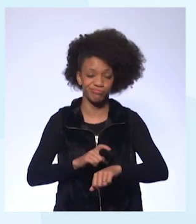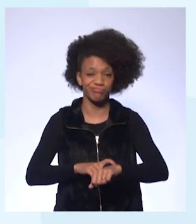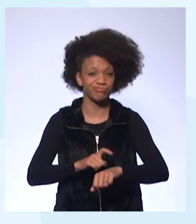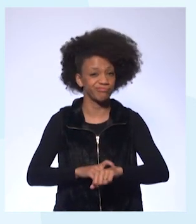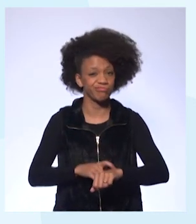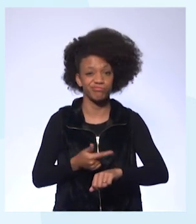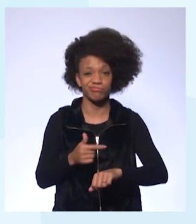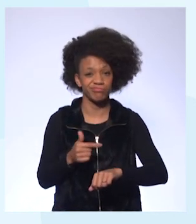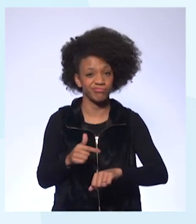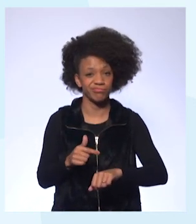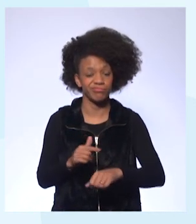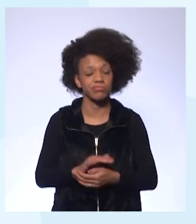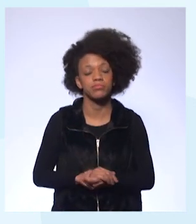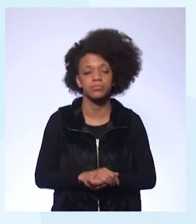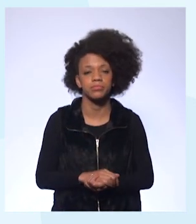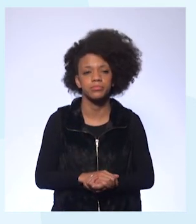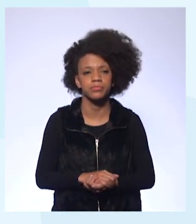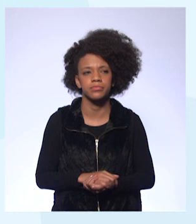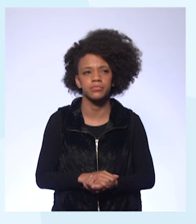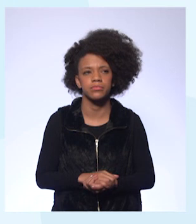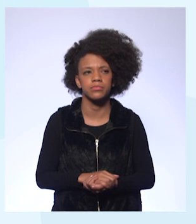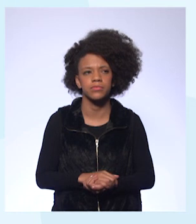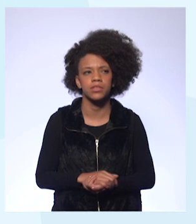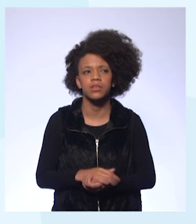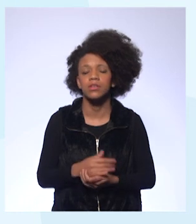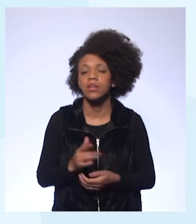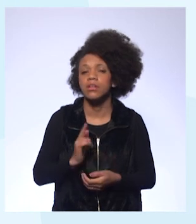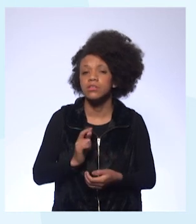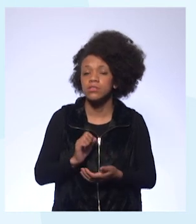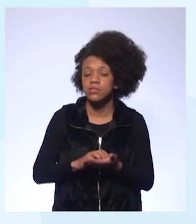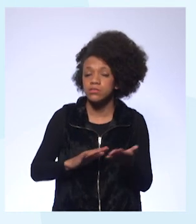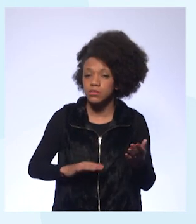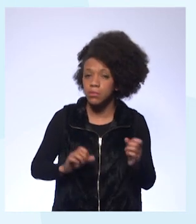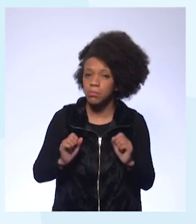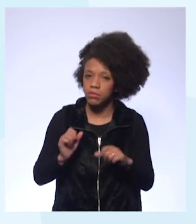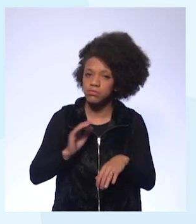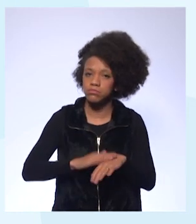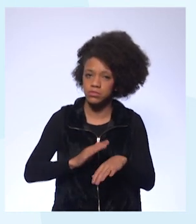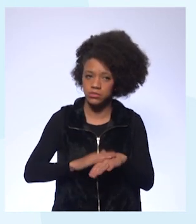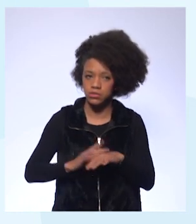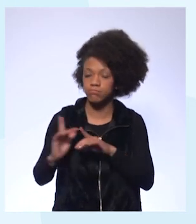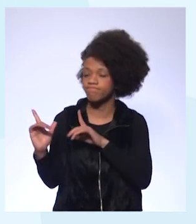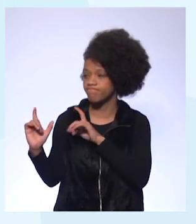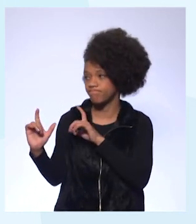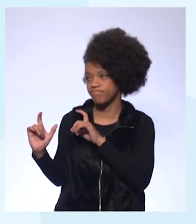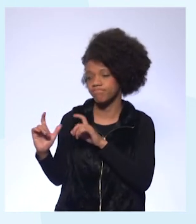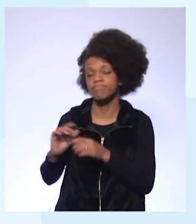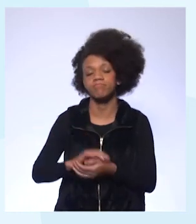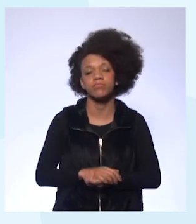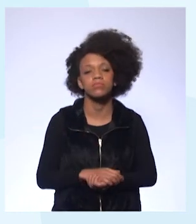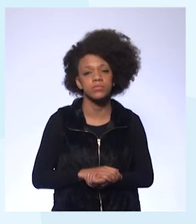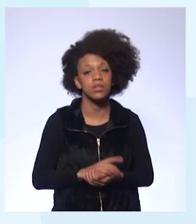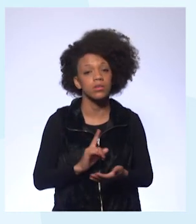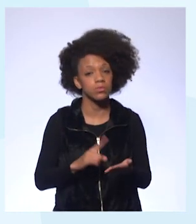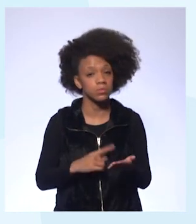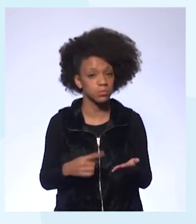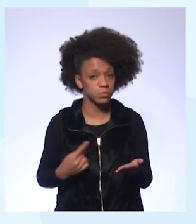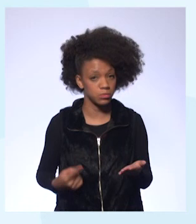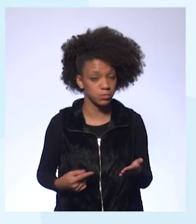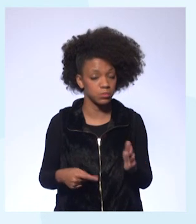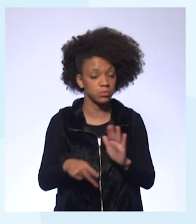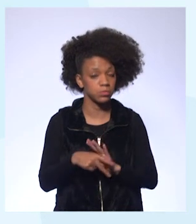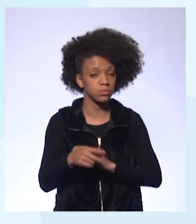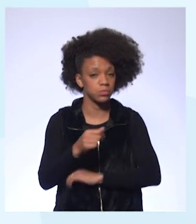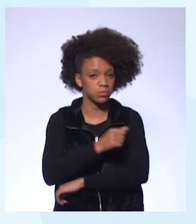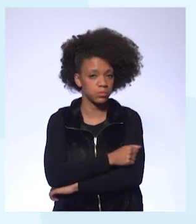de dar um da interação lá tela tá então mas aí vocês tem esse exercício que vocês podem fazer já dá o print aí esse exercício tá no caderno